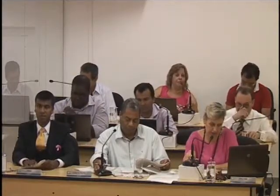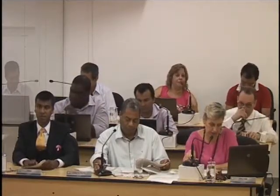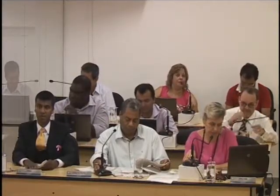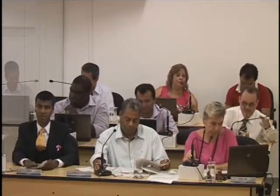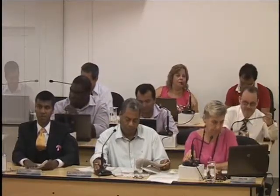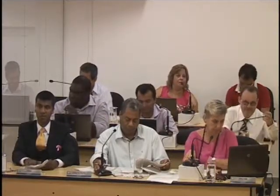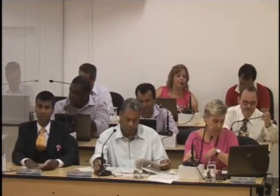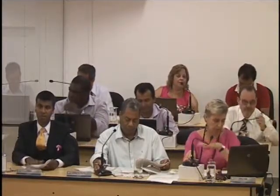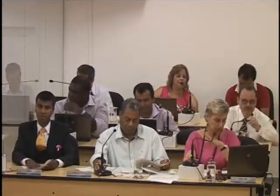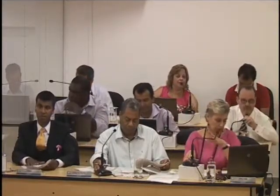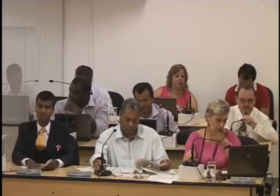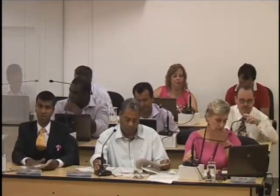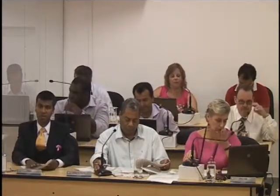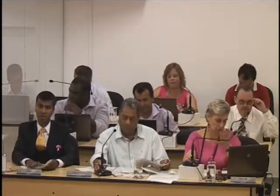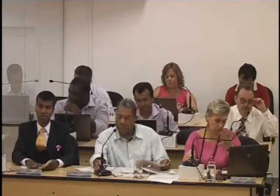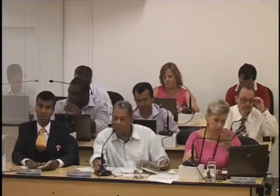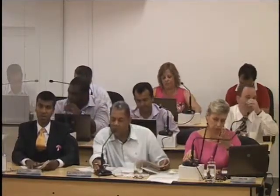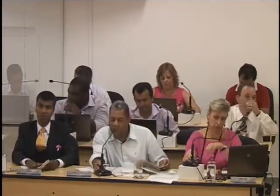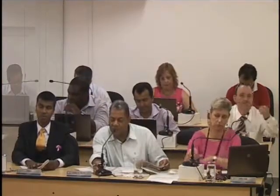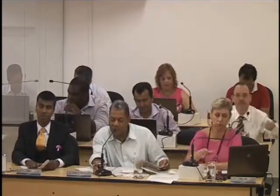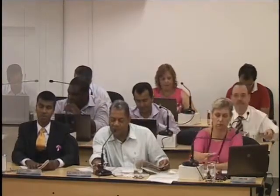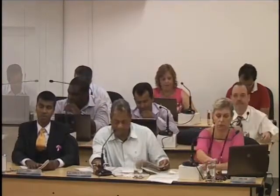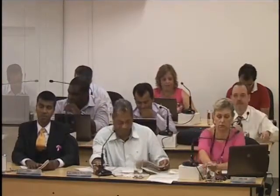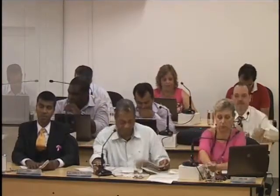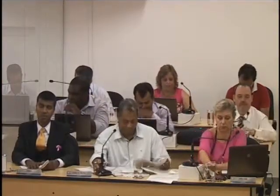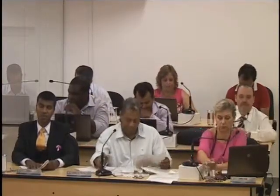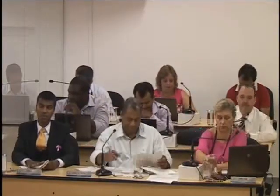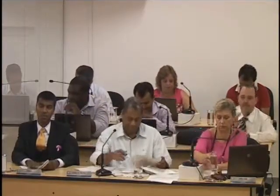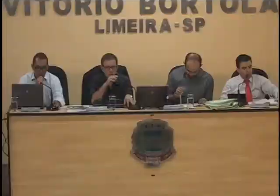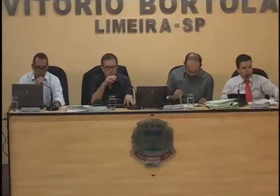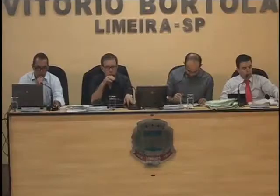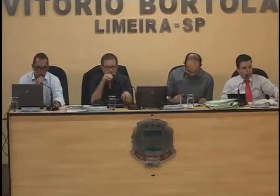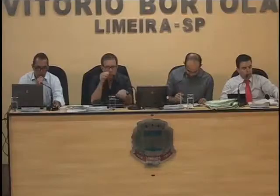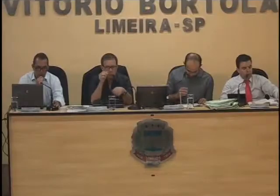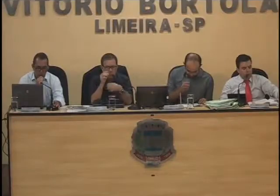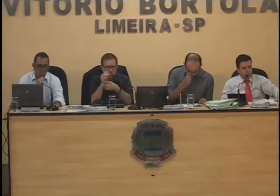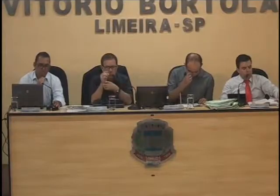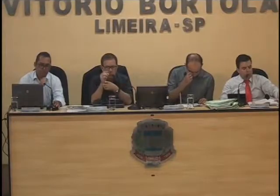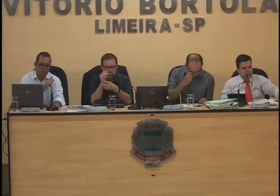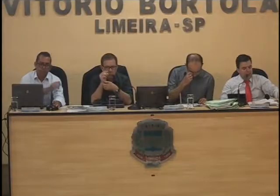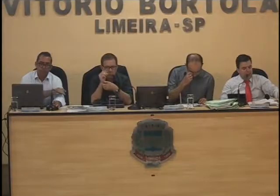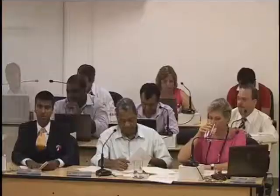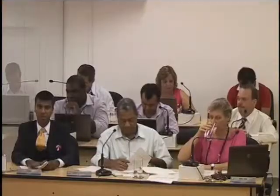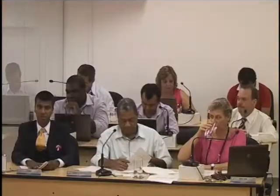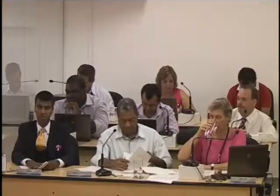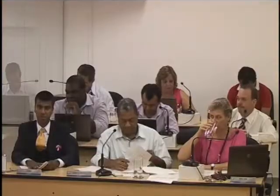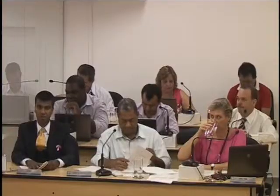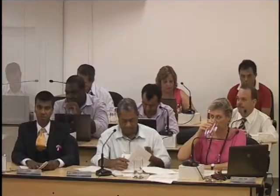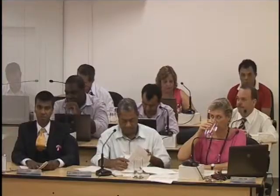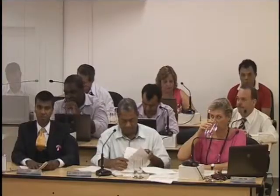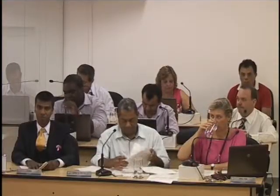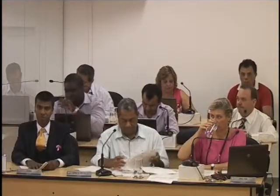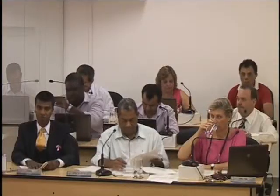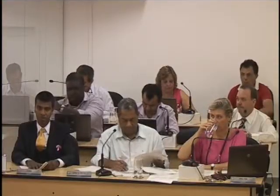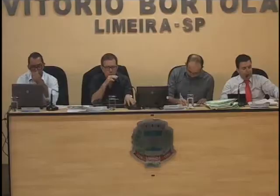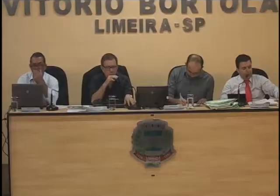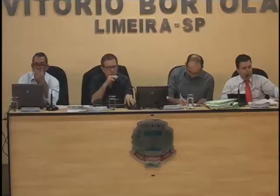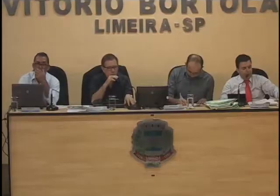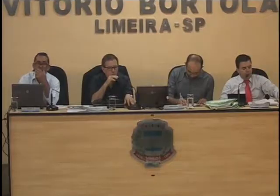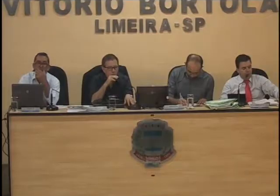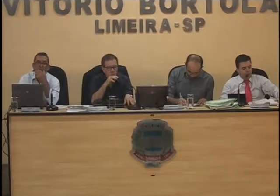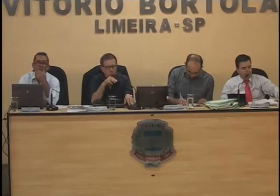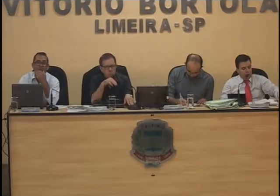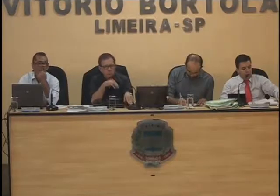excelência. Érica Monteiro. Sim. Jorge Freitas. Sim. José Couto. Sim. José Eduardo. Sim. José